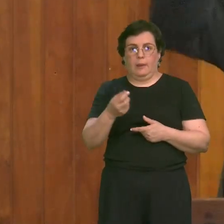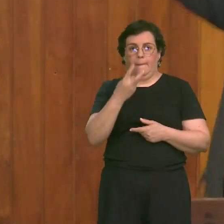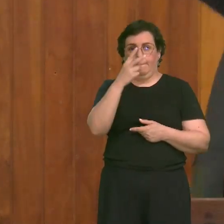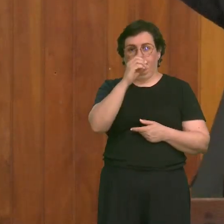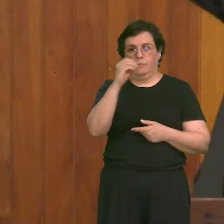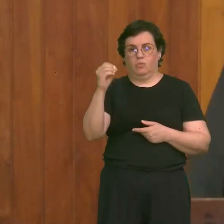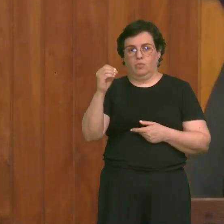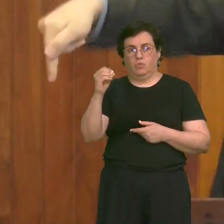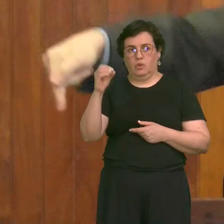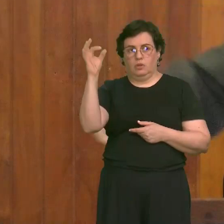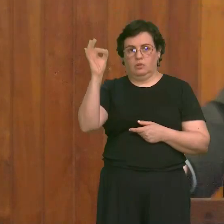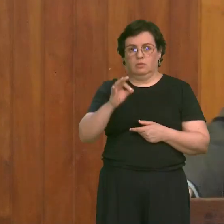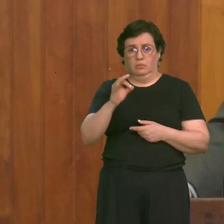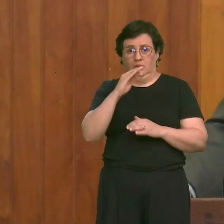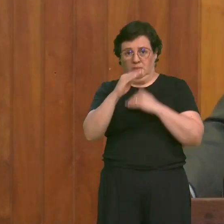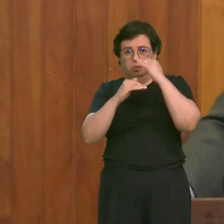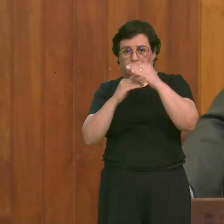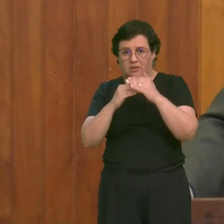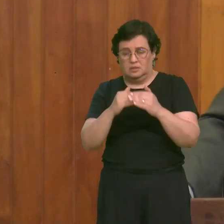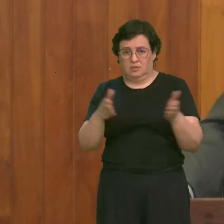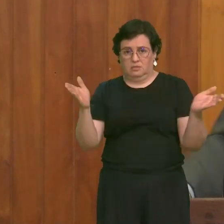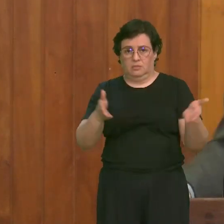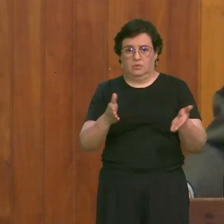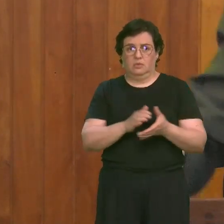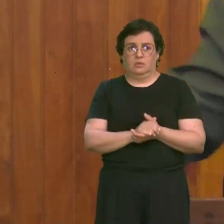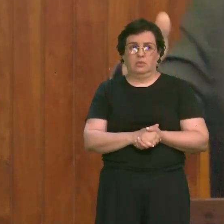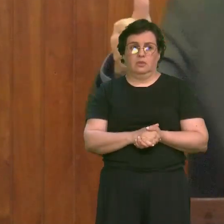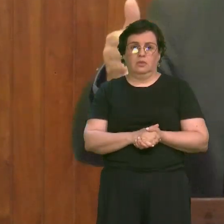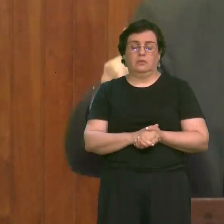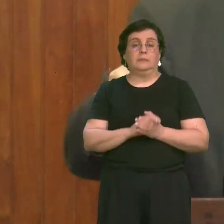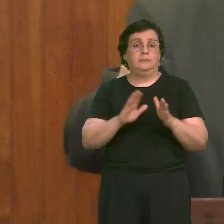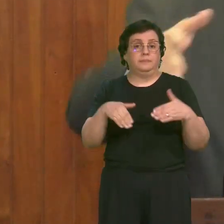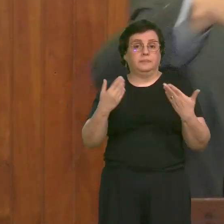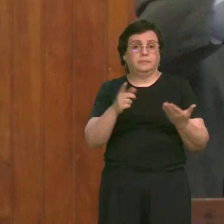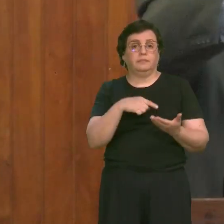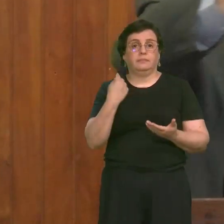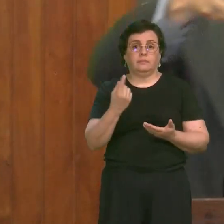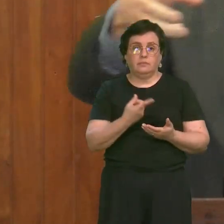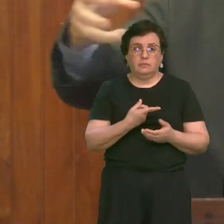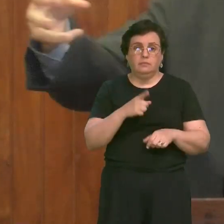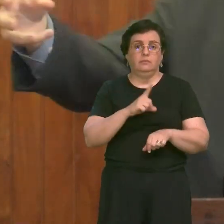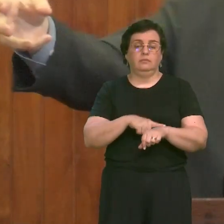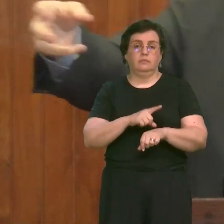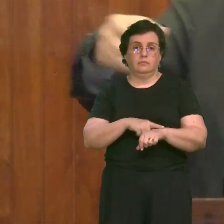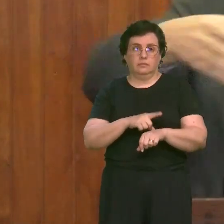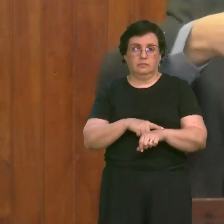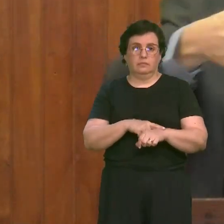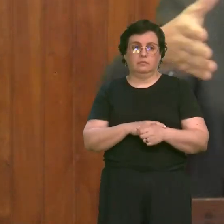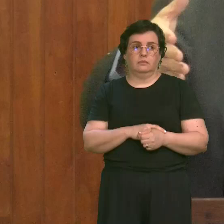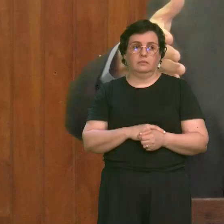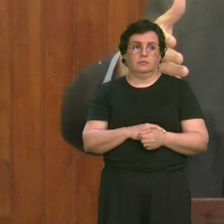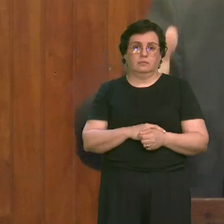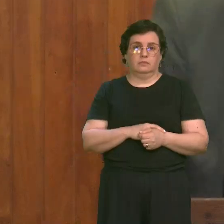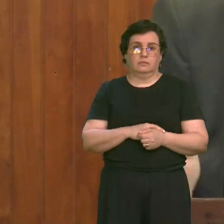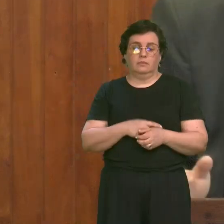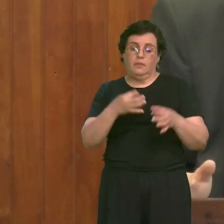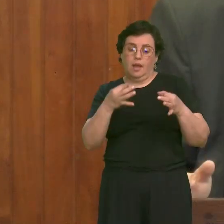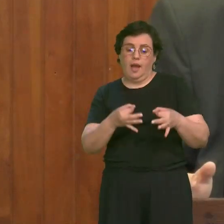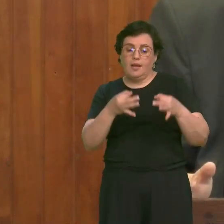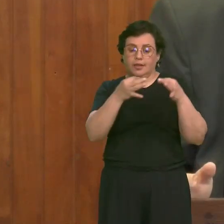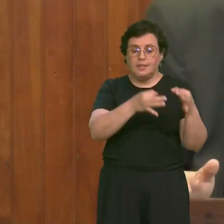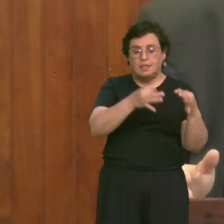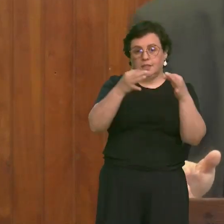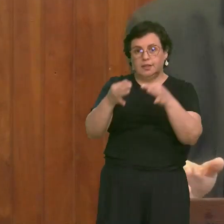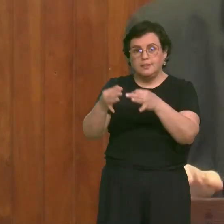200% de incremento Com base no que é hoje de forma que então nós estamos no tempo corrigindo os